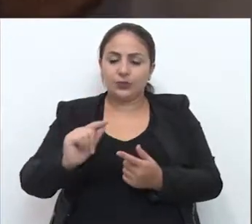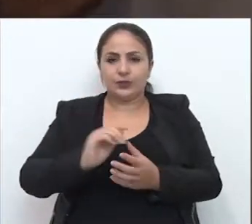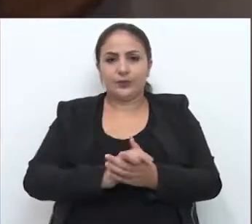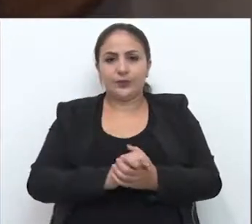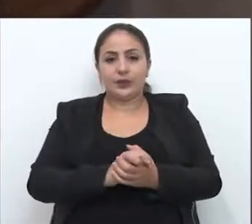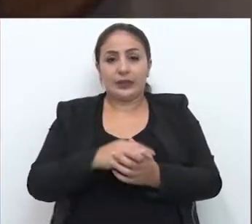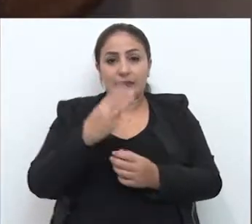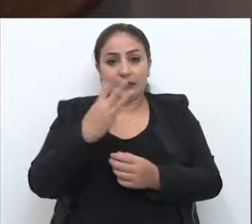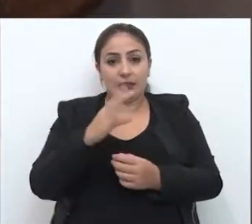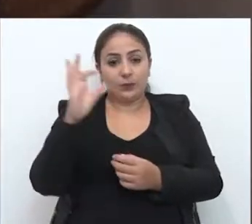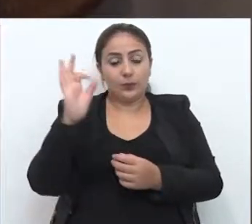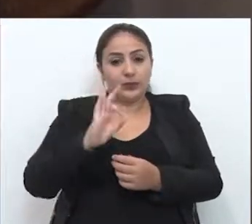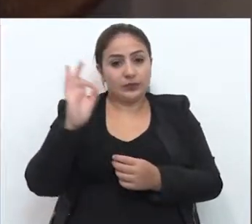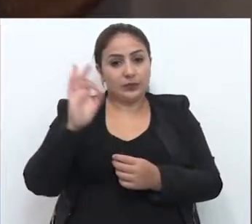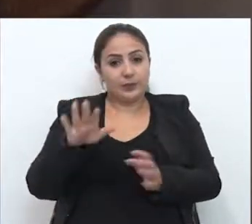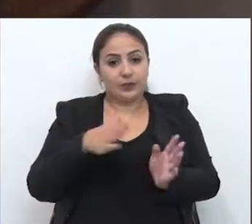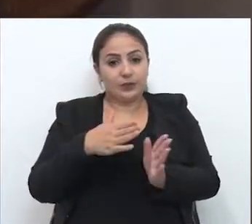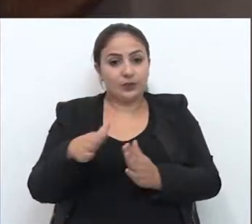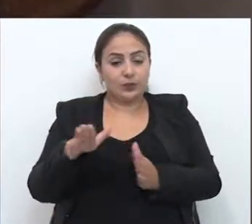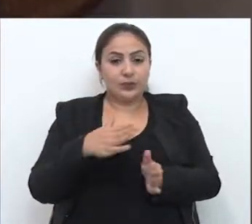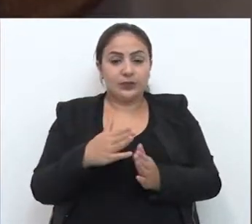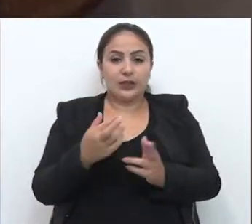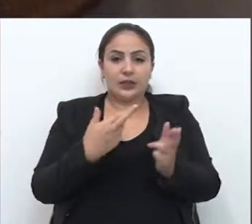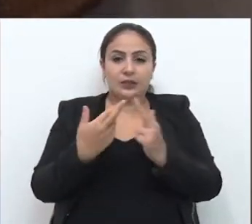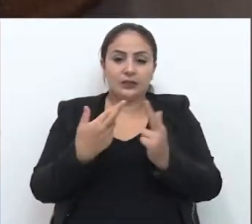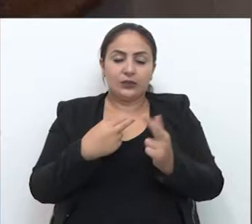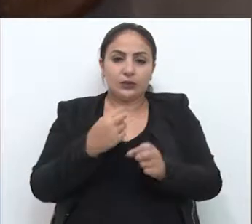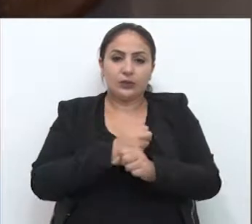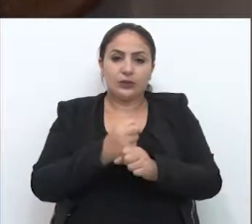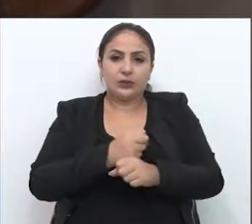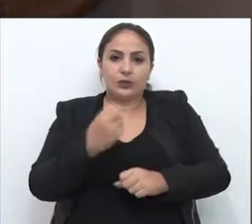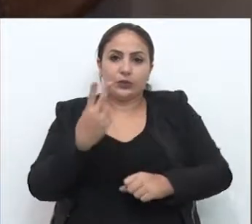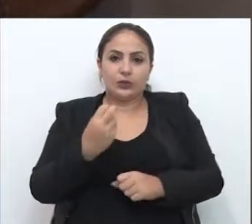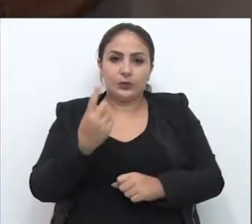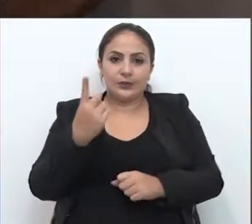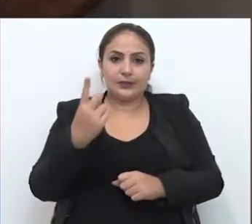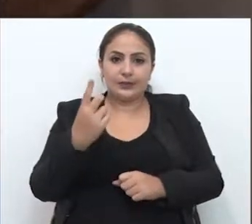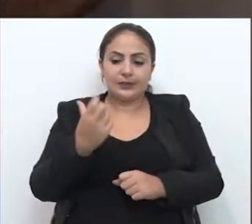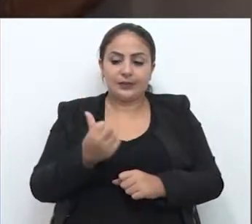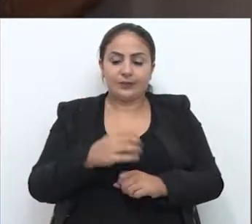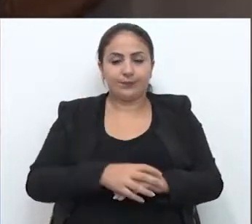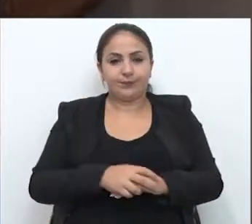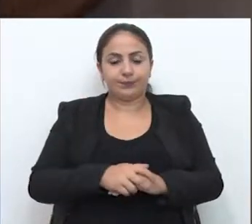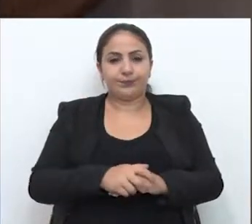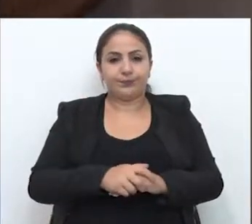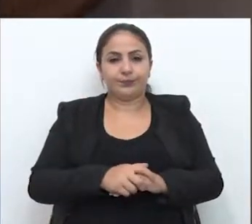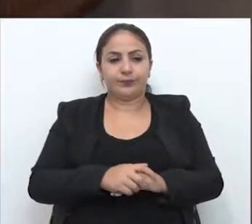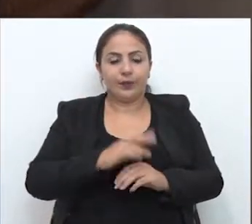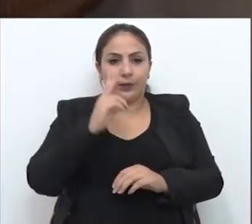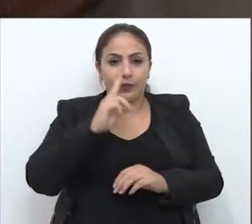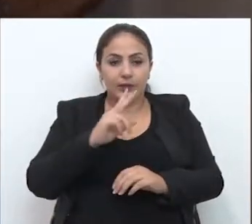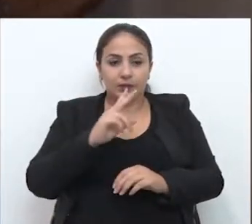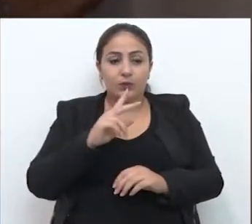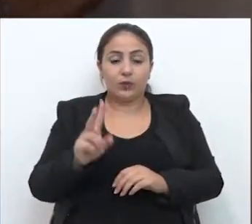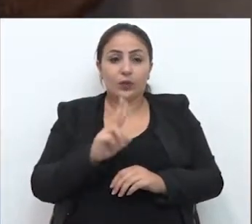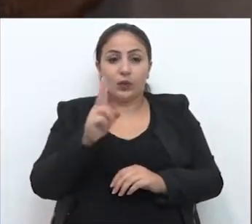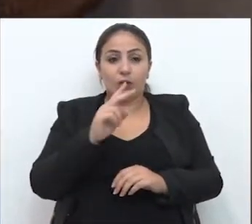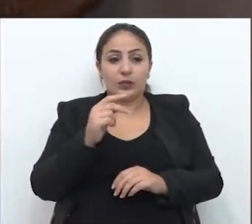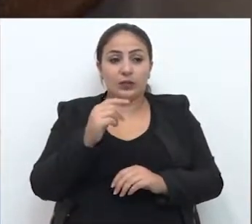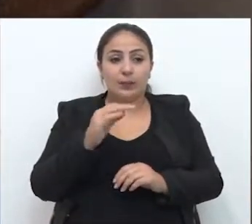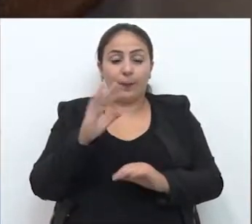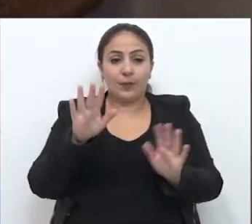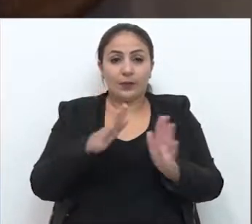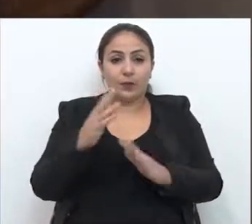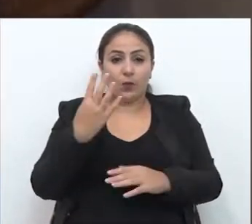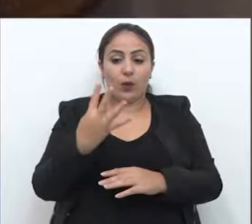redução de 3% aproximadamente em relação a 2016. E isso, considerando uma inflação aproximadamente